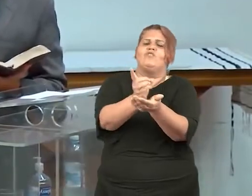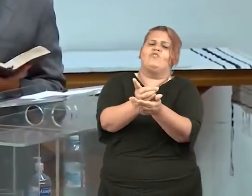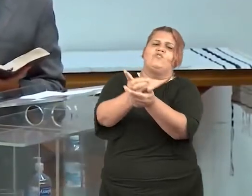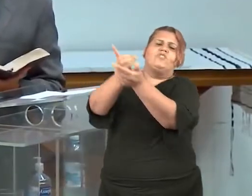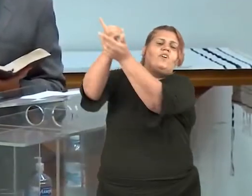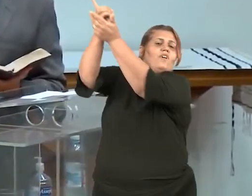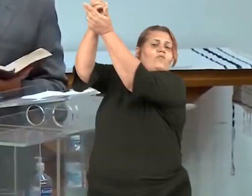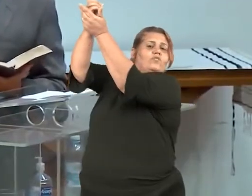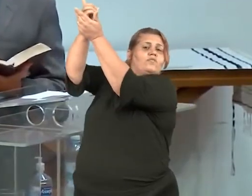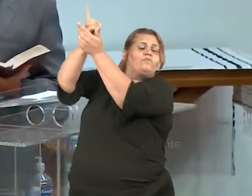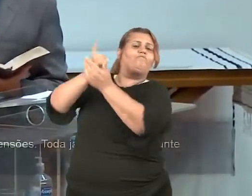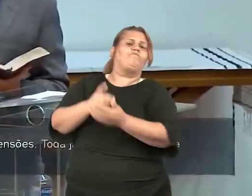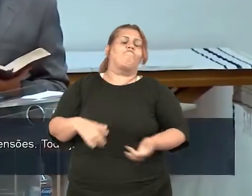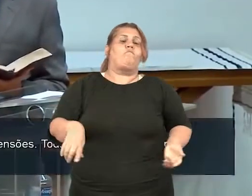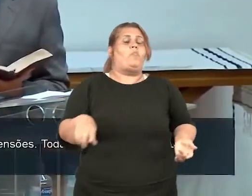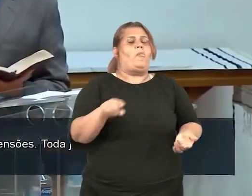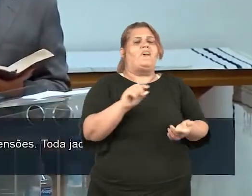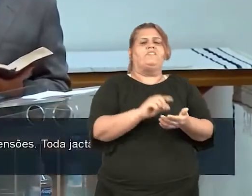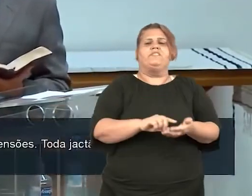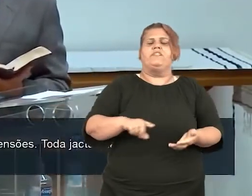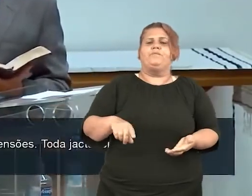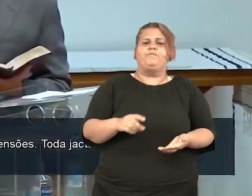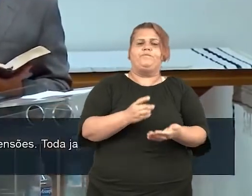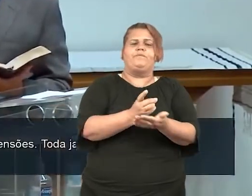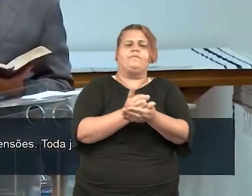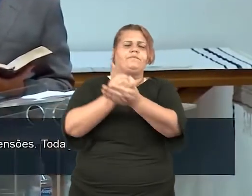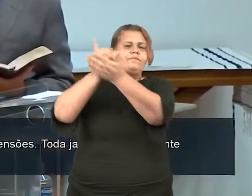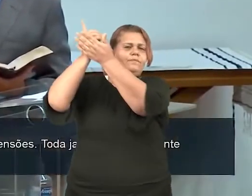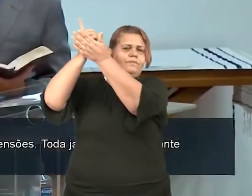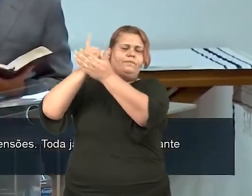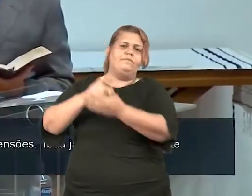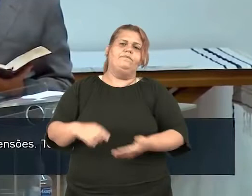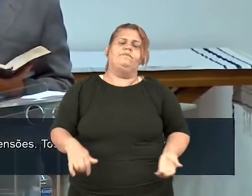vos jactais das vossas arrogantes pretensões.